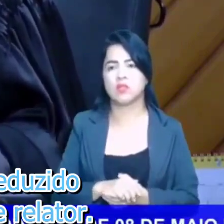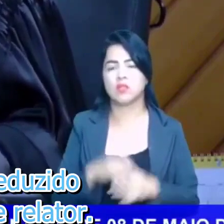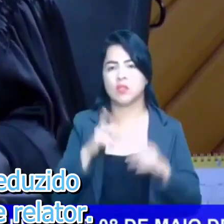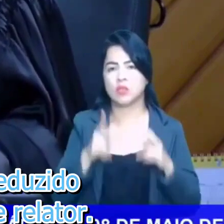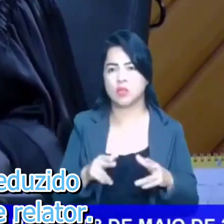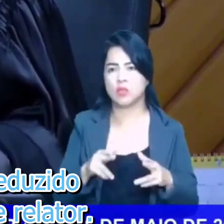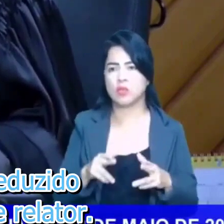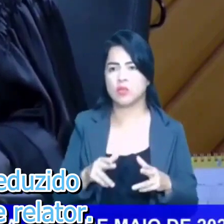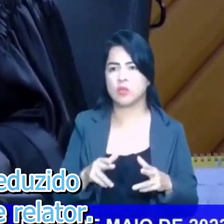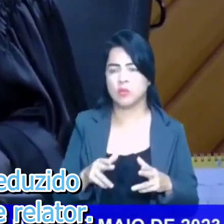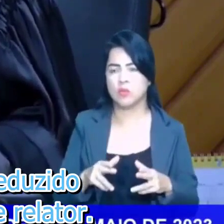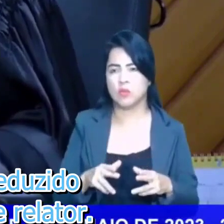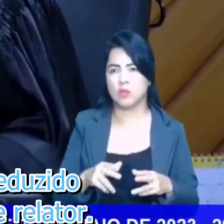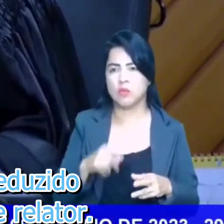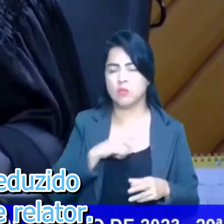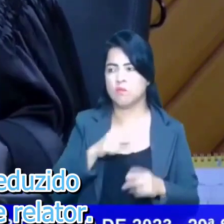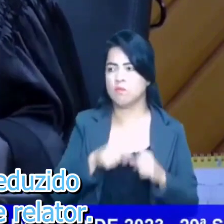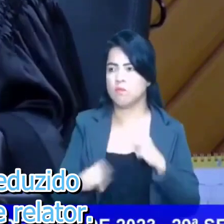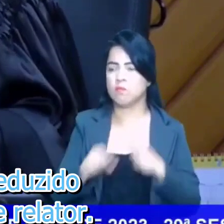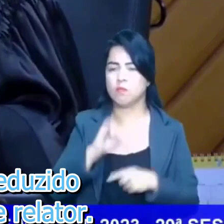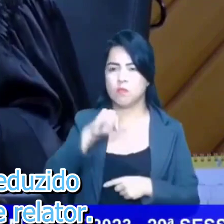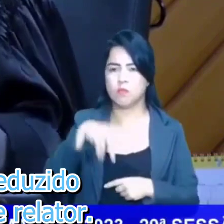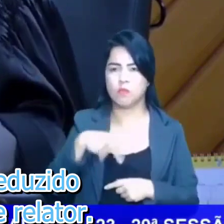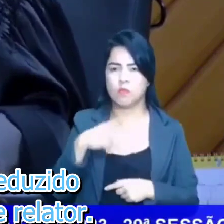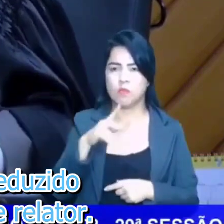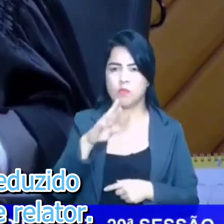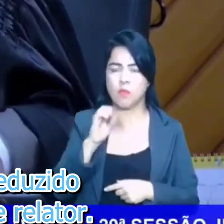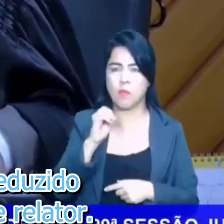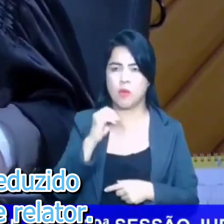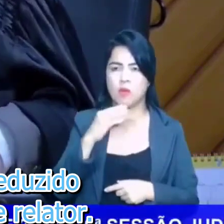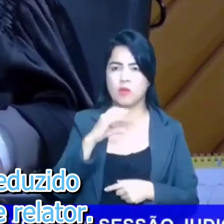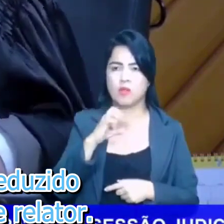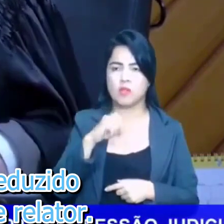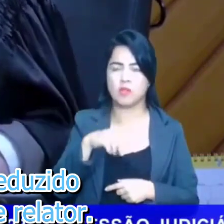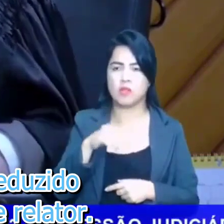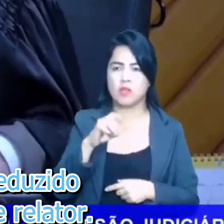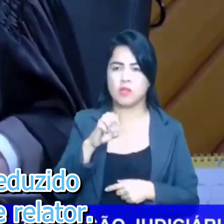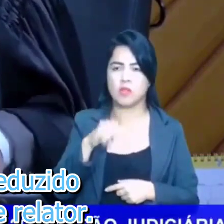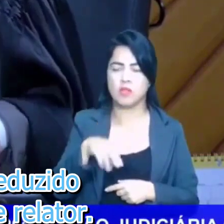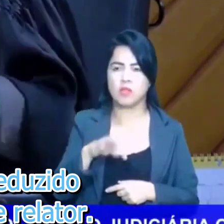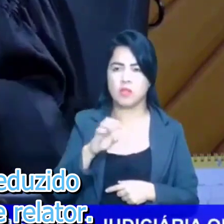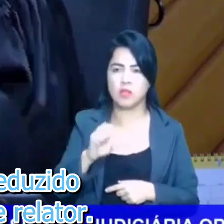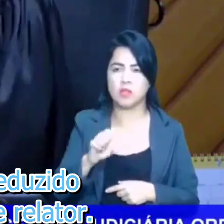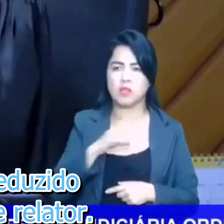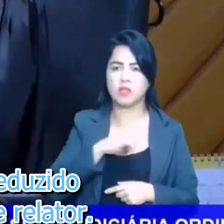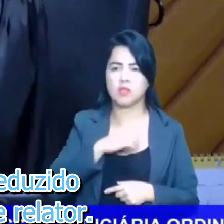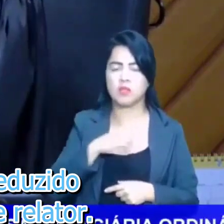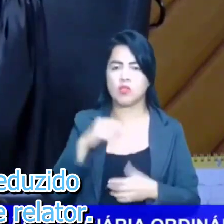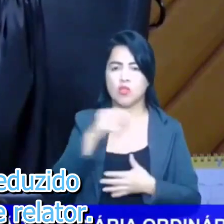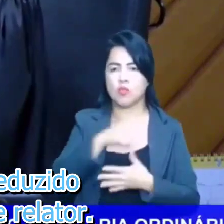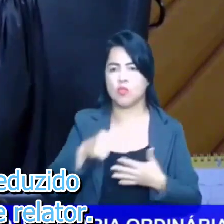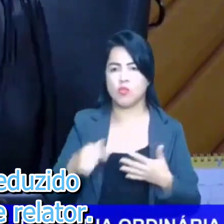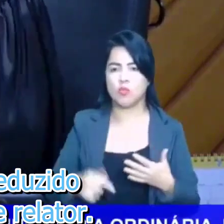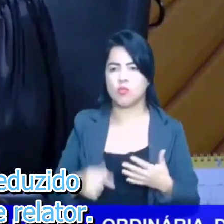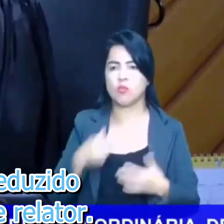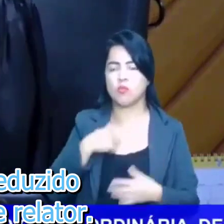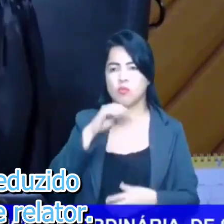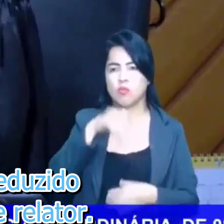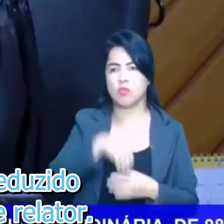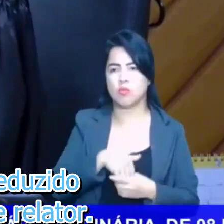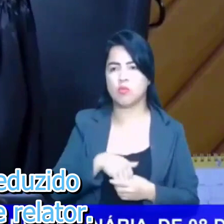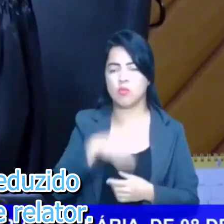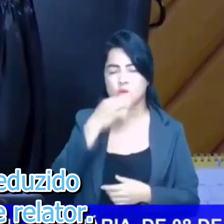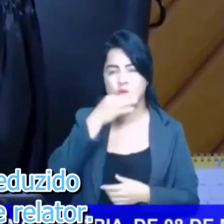mesmo quórum, julgou improcedente o pedido deduzido na inicial, tudo nos termos proferidos no voto do